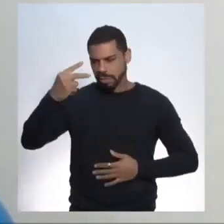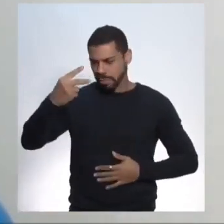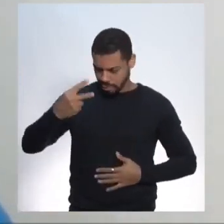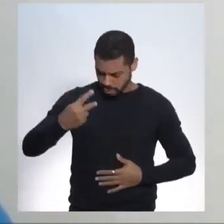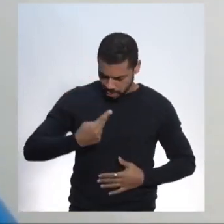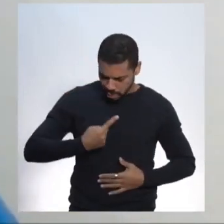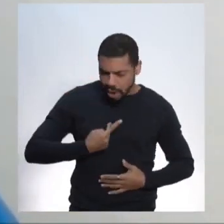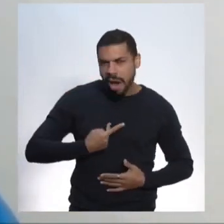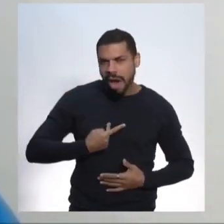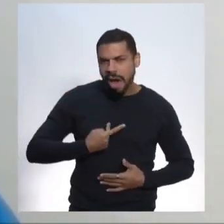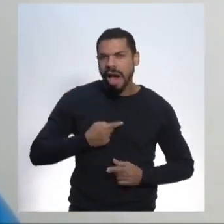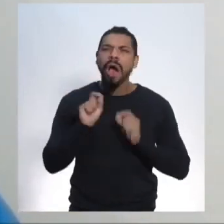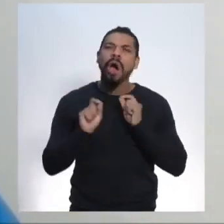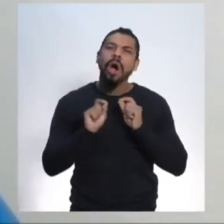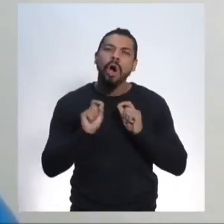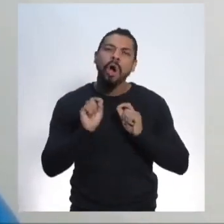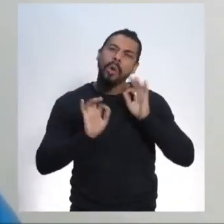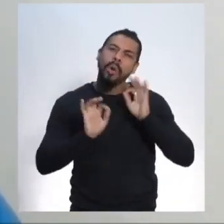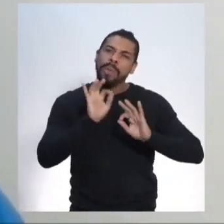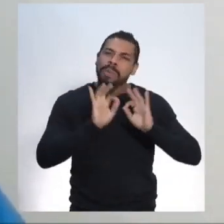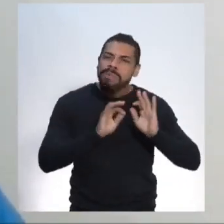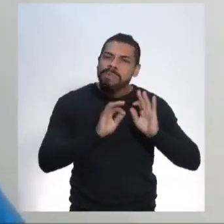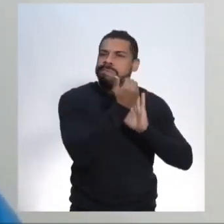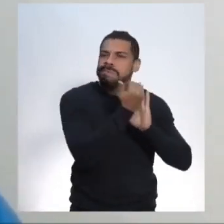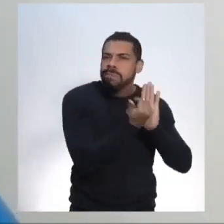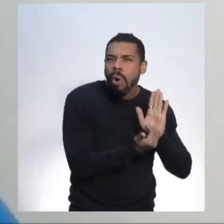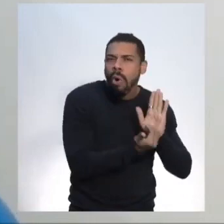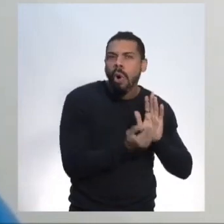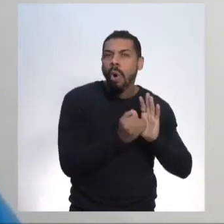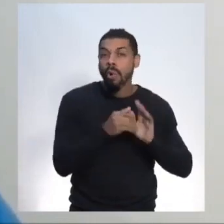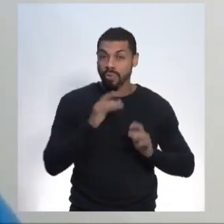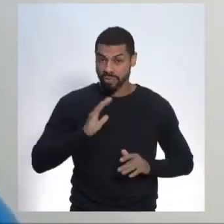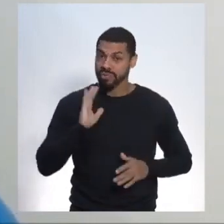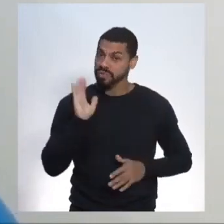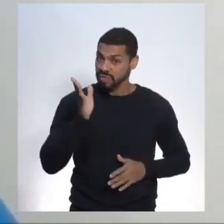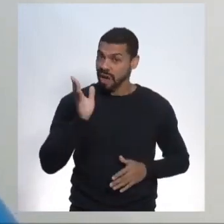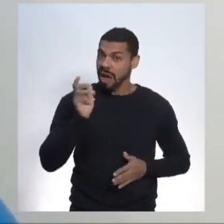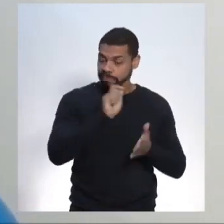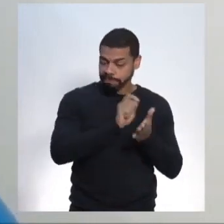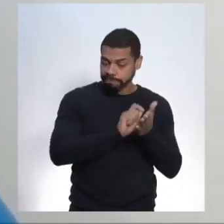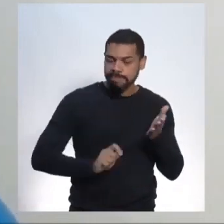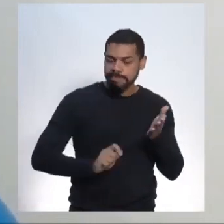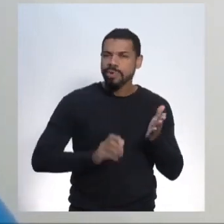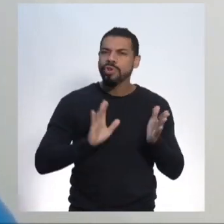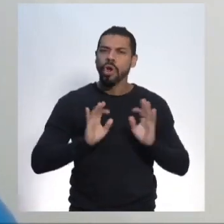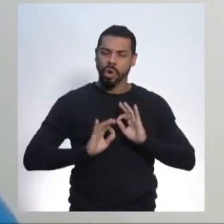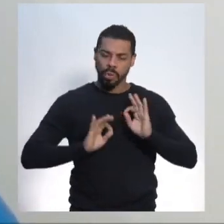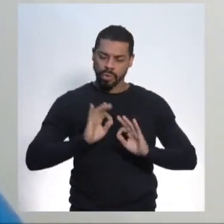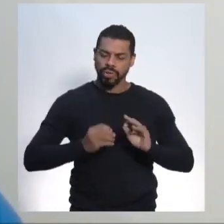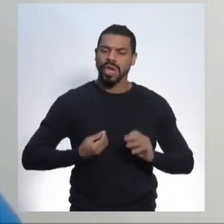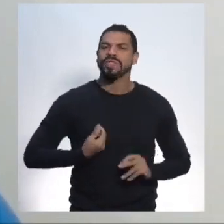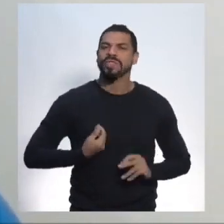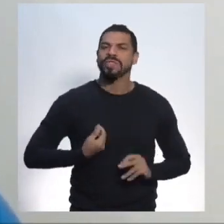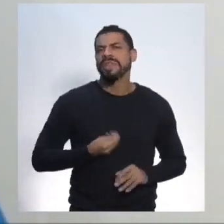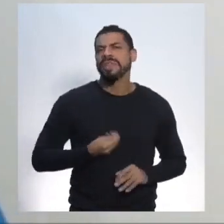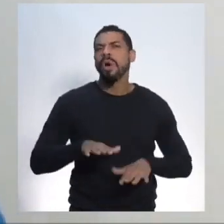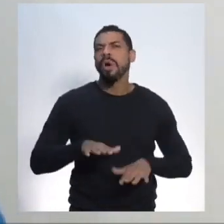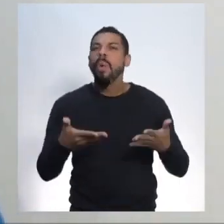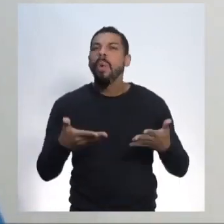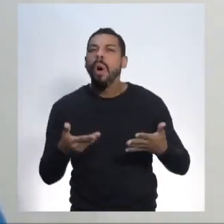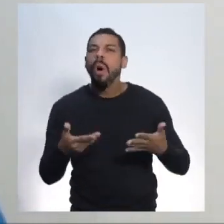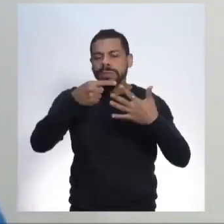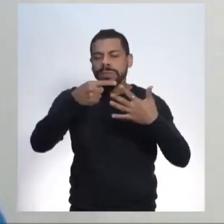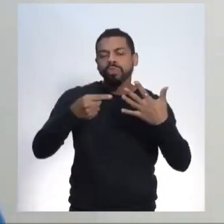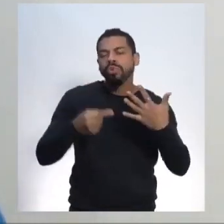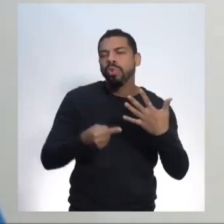né? Olhem para os planos de ação que vocês fizeram, olhem para o projeto de vida. Quais poderiam, né?